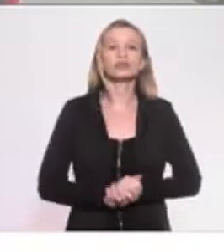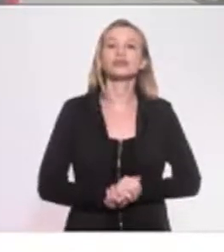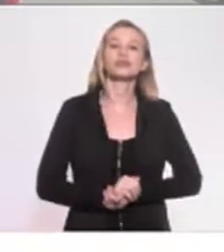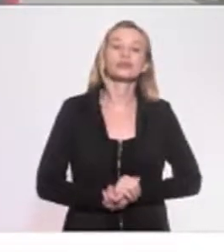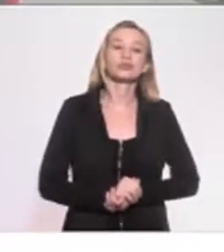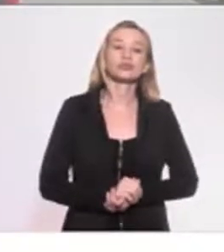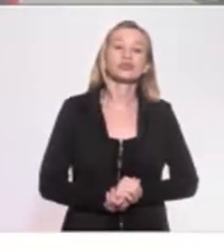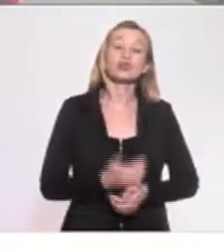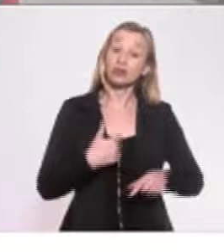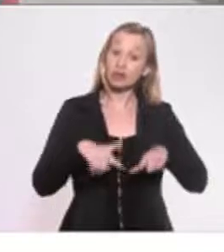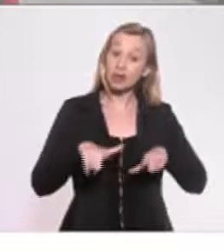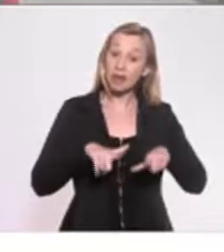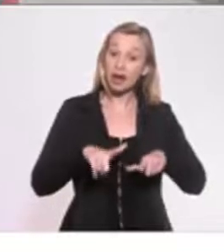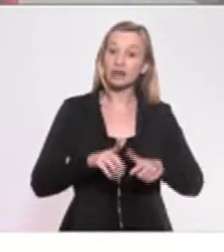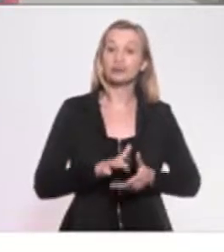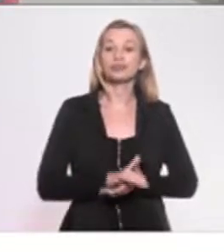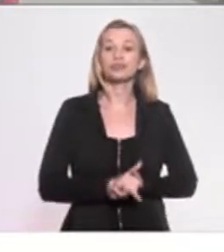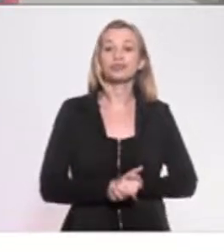em exercício,